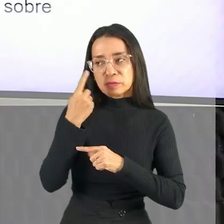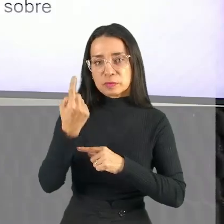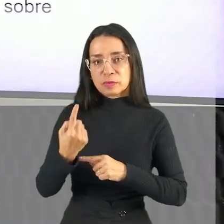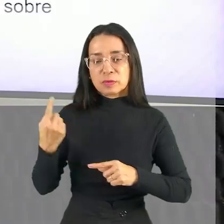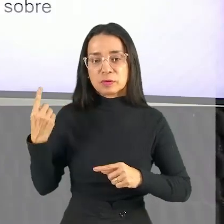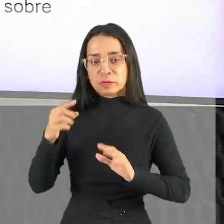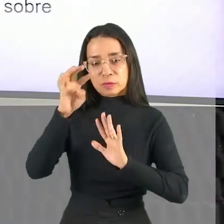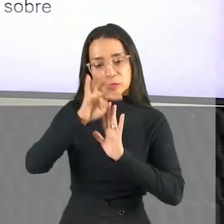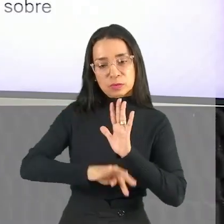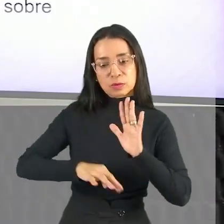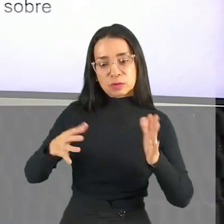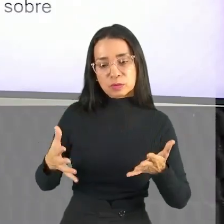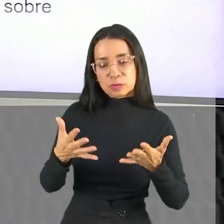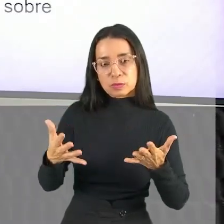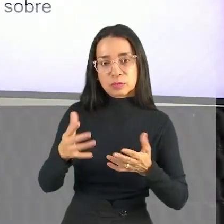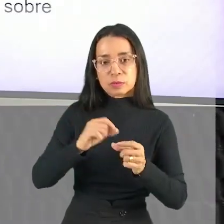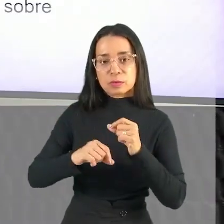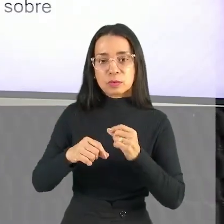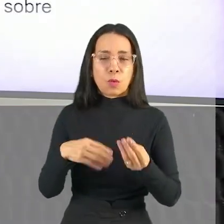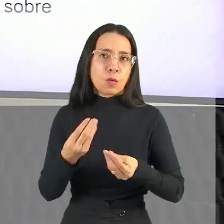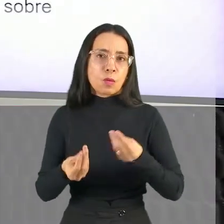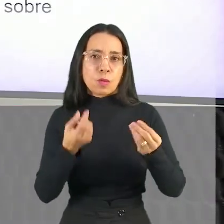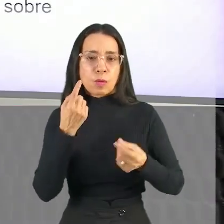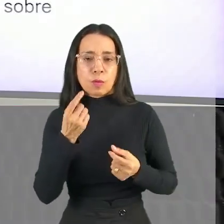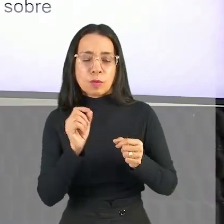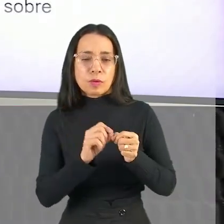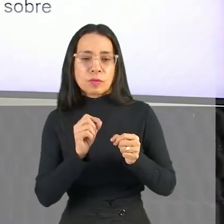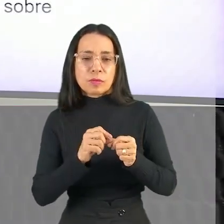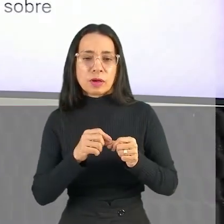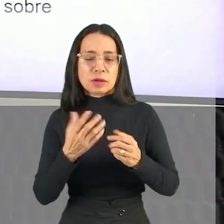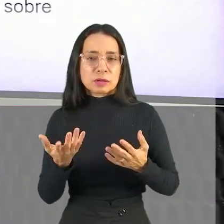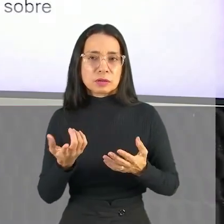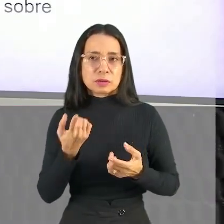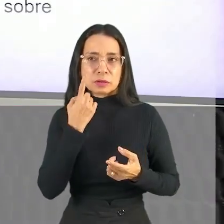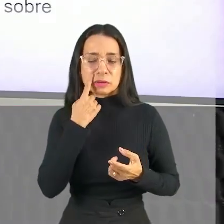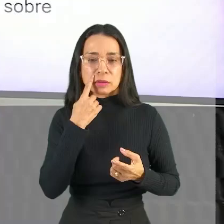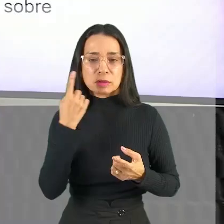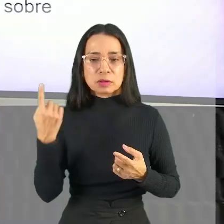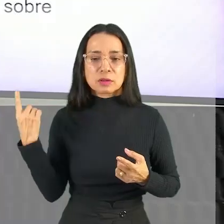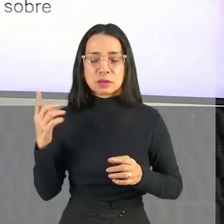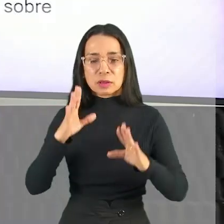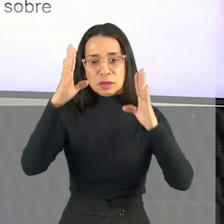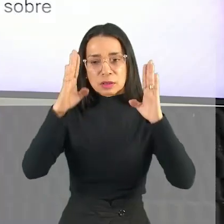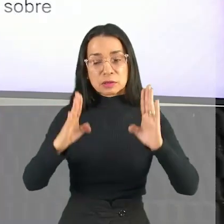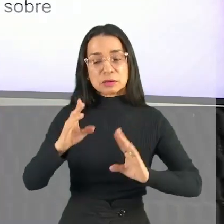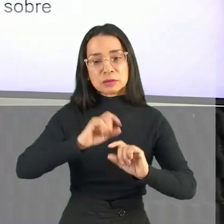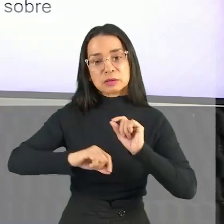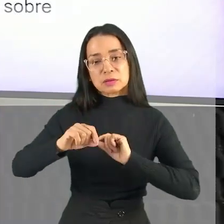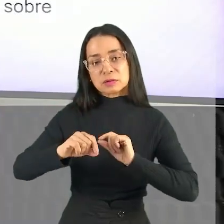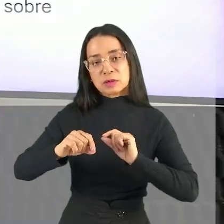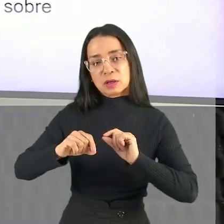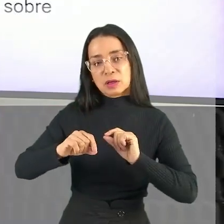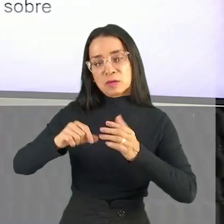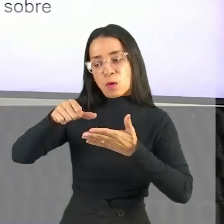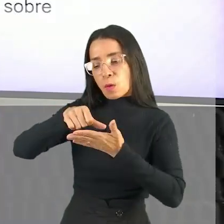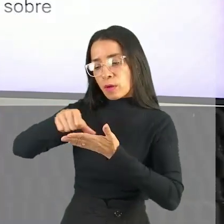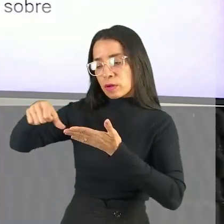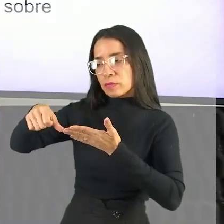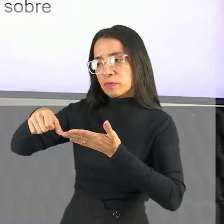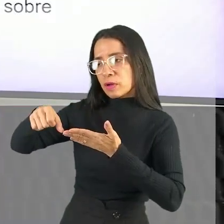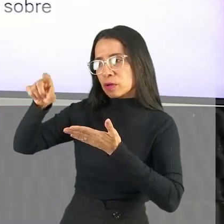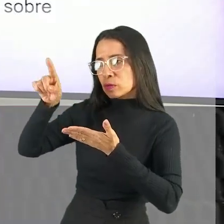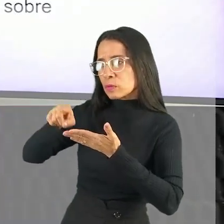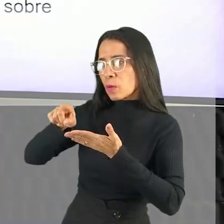motivadores, como eu falei para vocês. E como é que eu faço essa análise? Eu vou grifando, vou puxando setas. À medida que você for